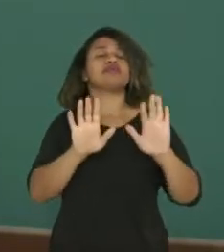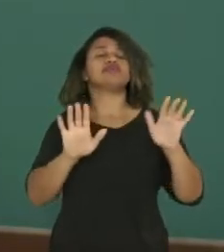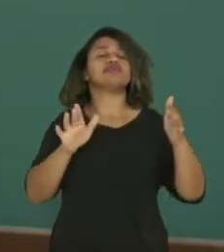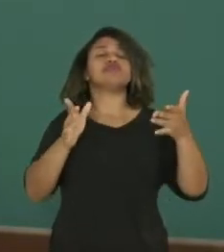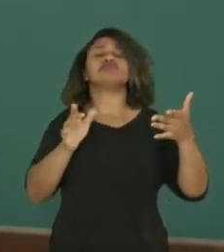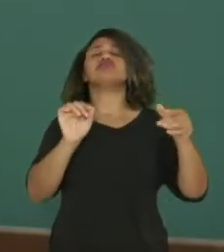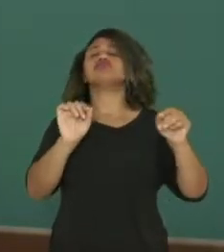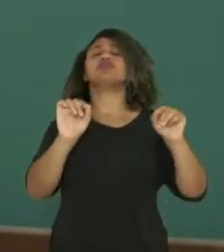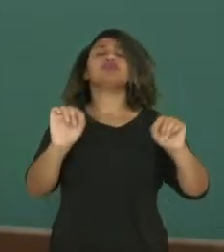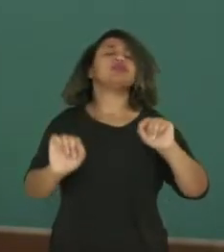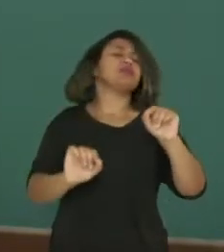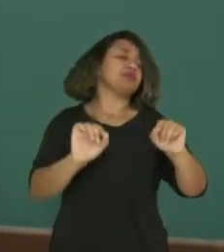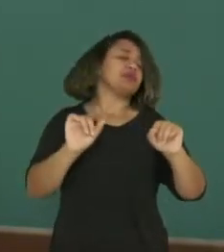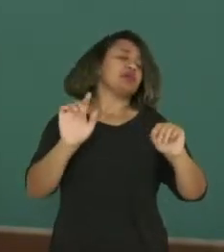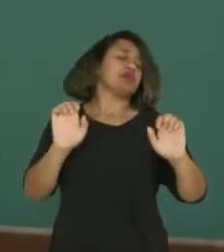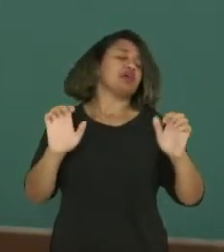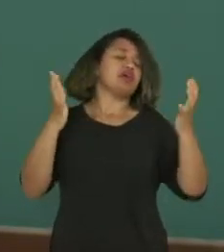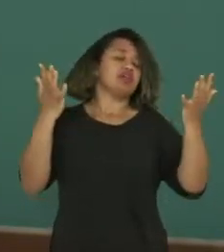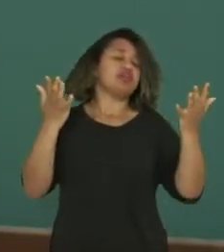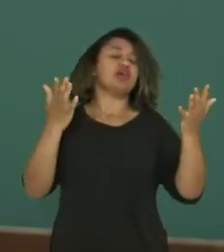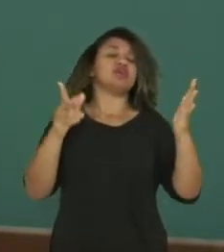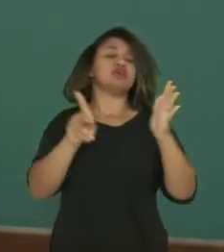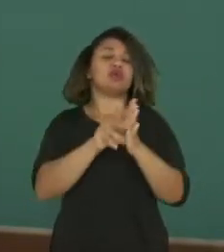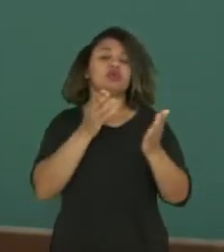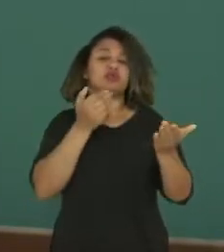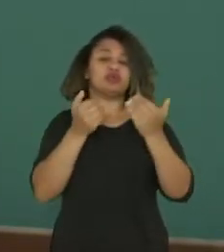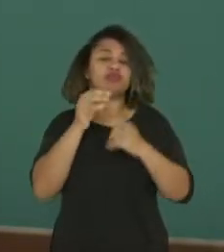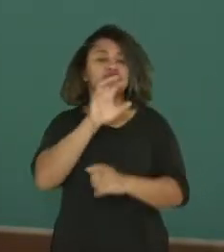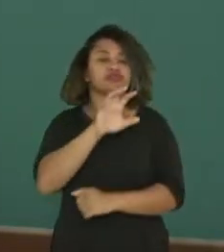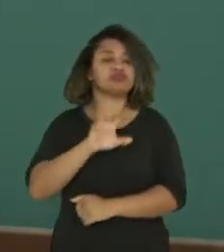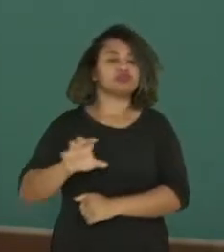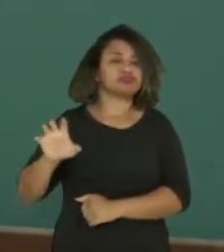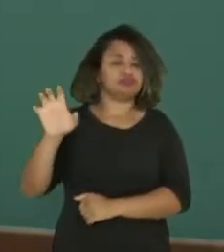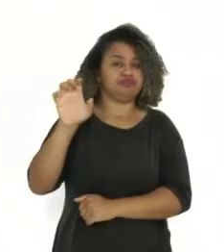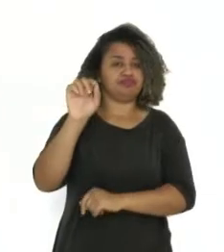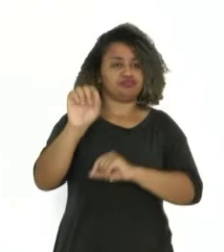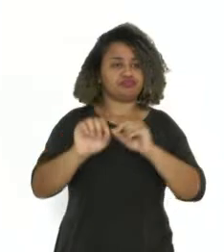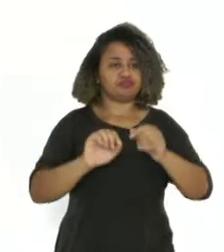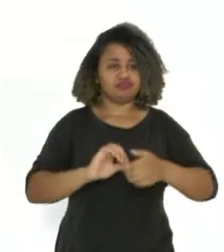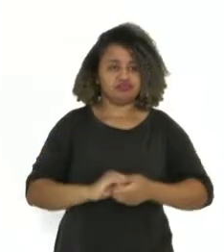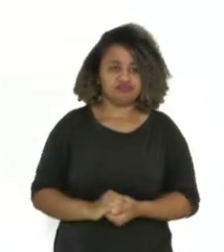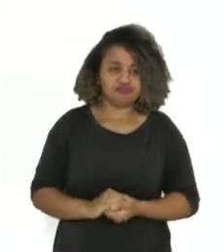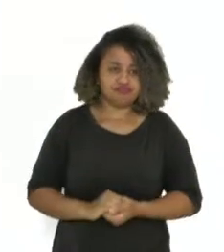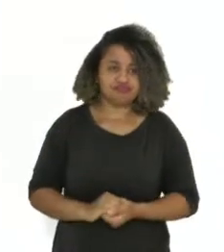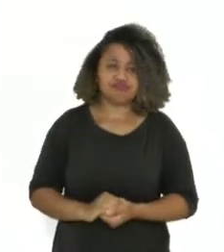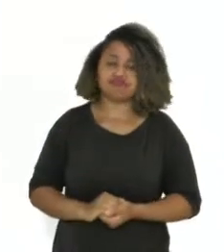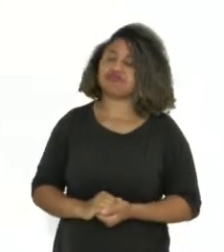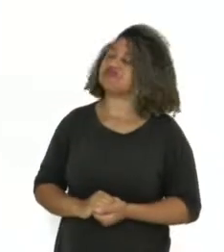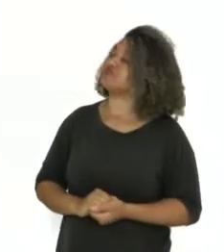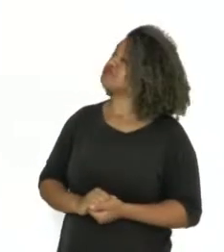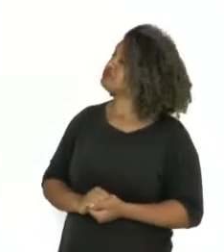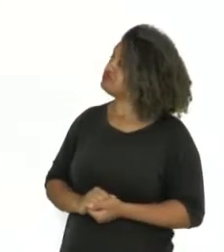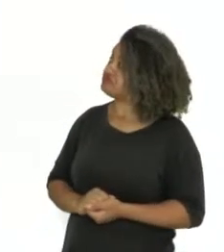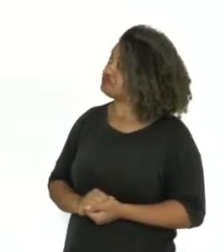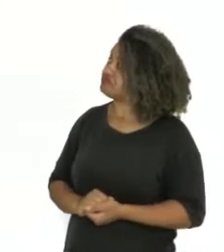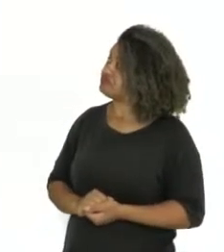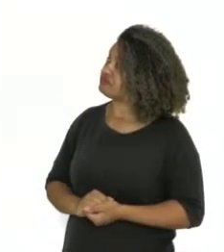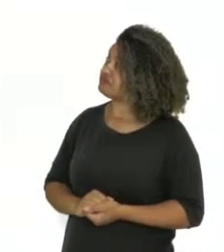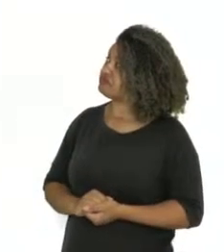né, ao que se refere a eventos gastronômicos locais, regionais. Ó. La gastronomia como